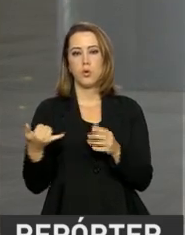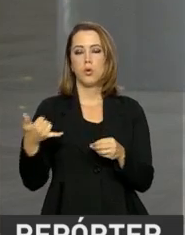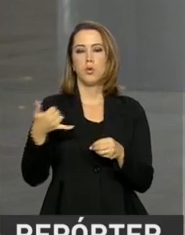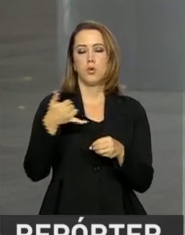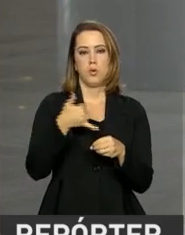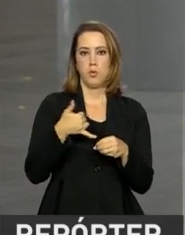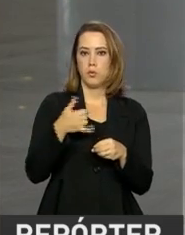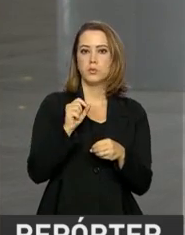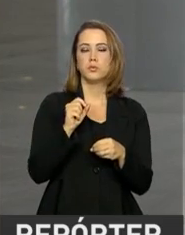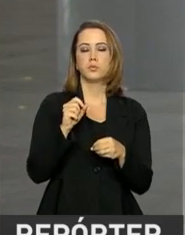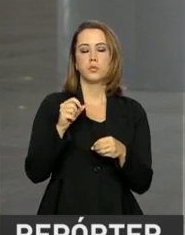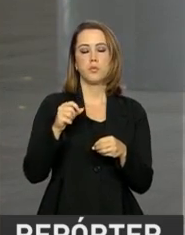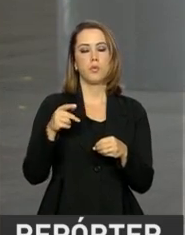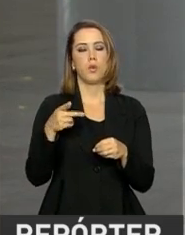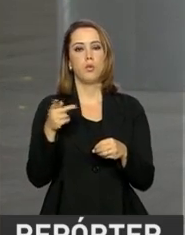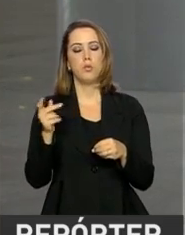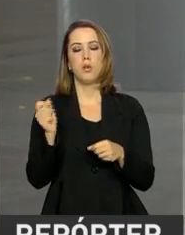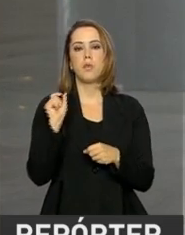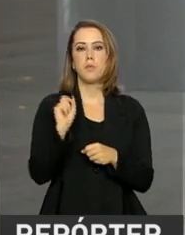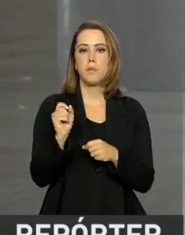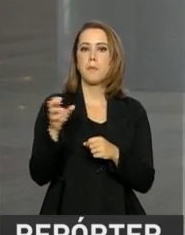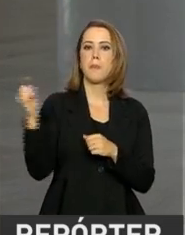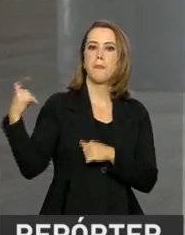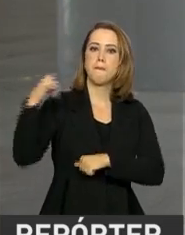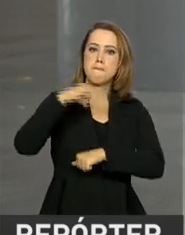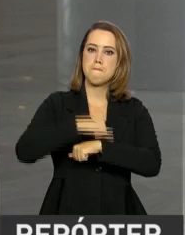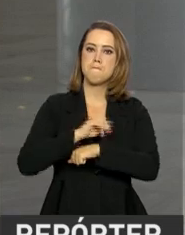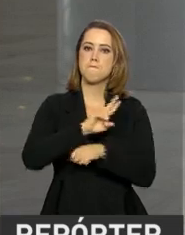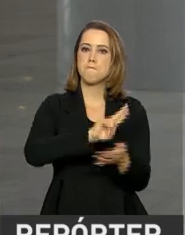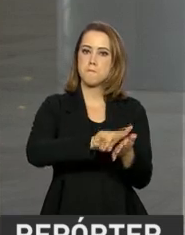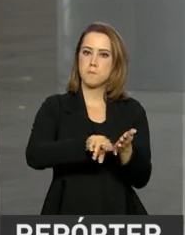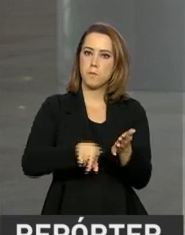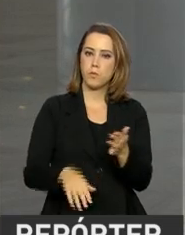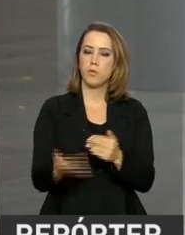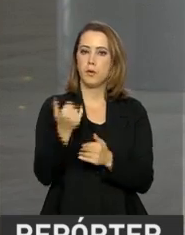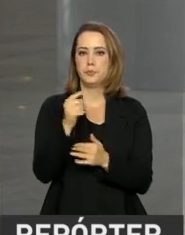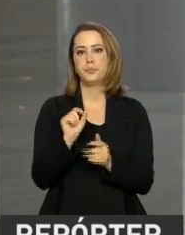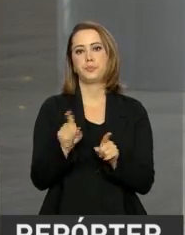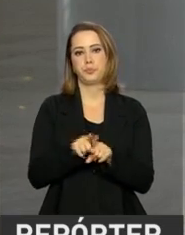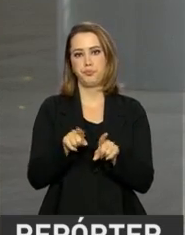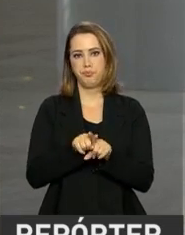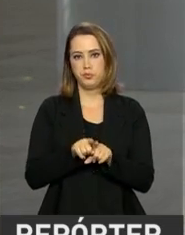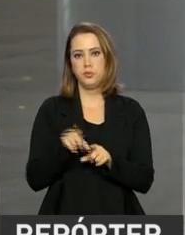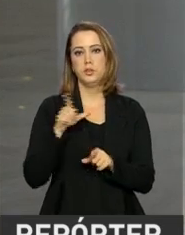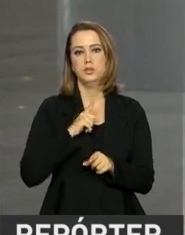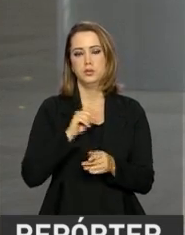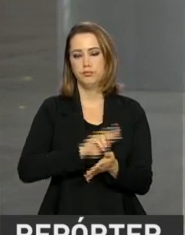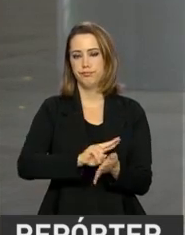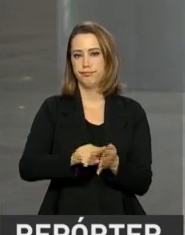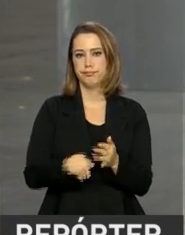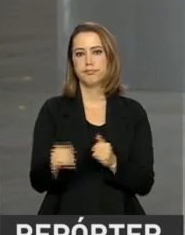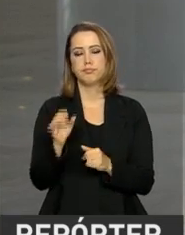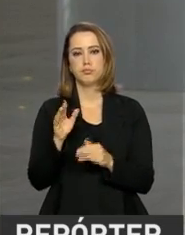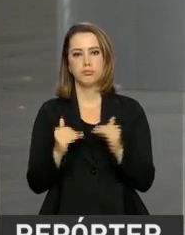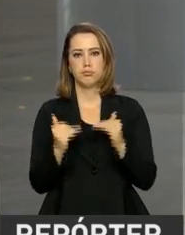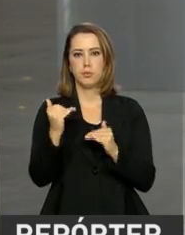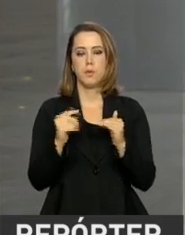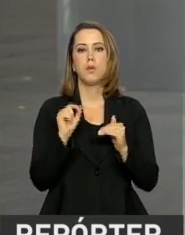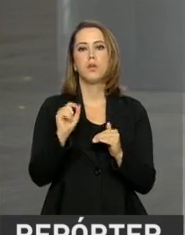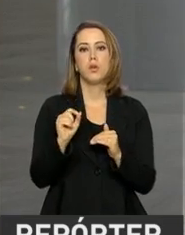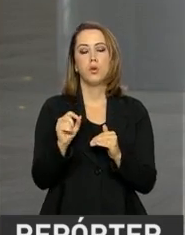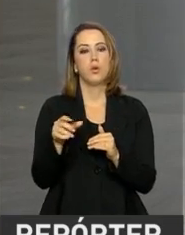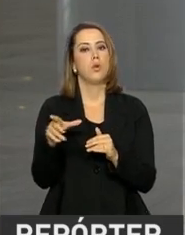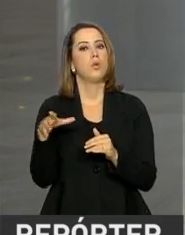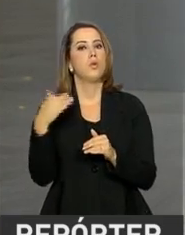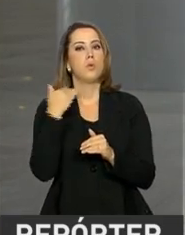passagens aéreas mas o mercado trabalha com vários indicadores para a inflação por exemplo ontem o banco central divulgou que o